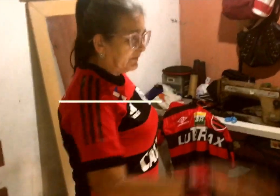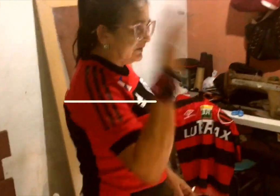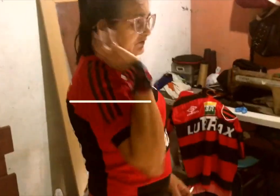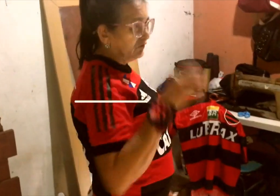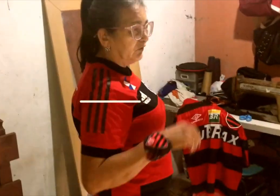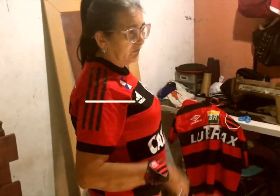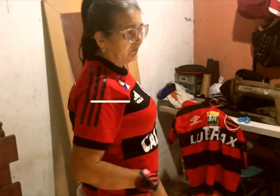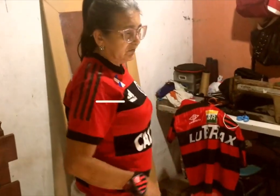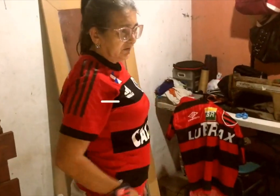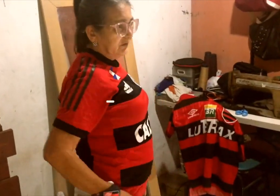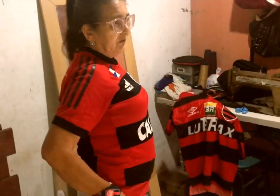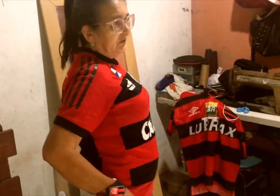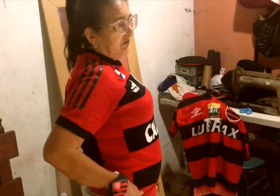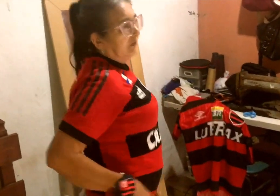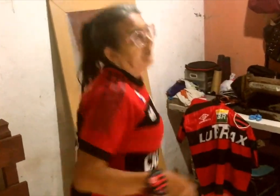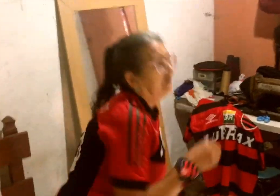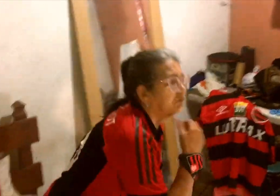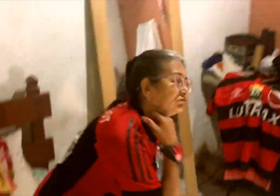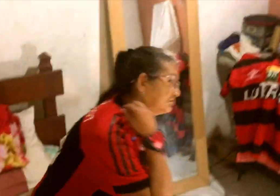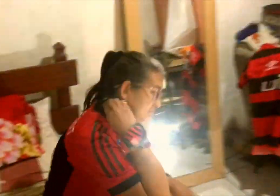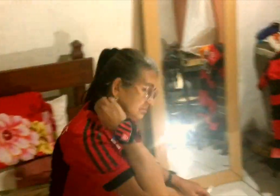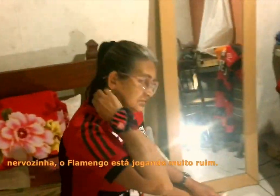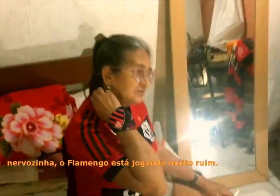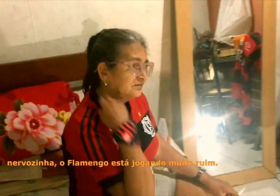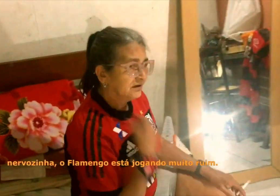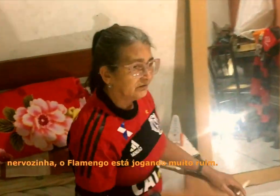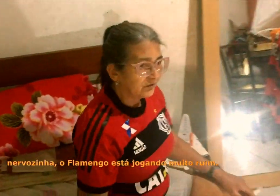que tá passando de novo.